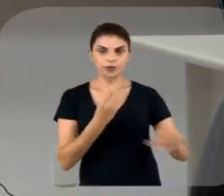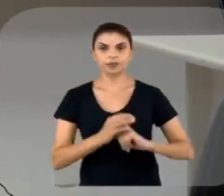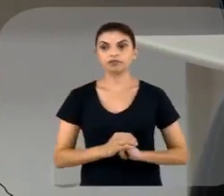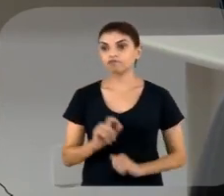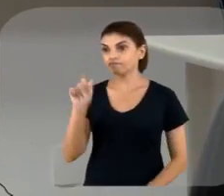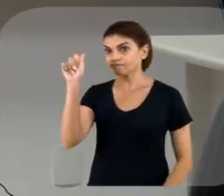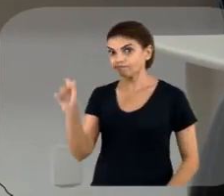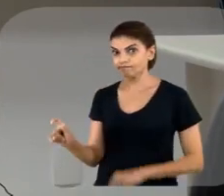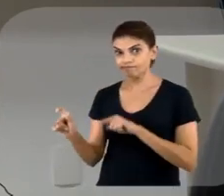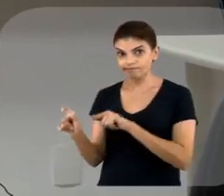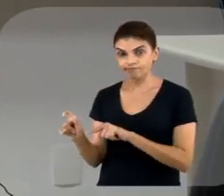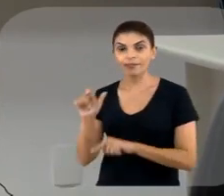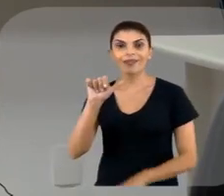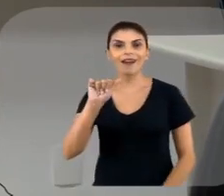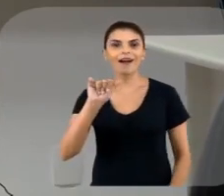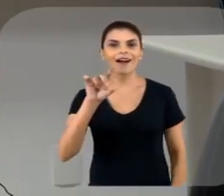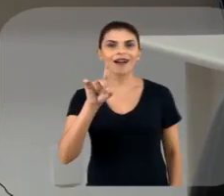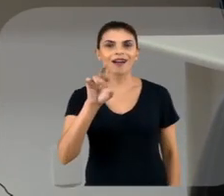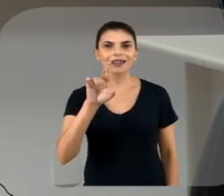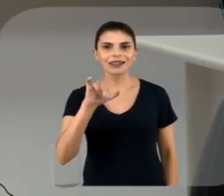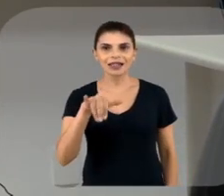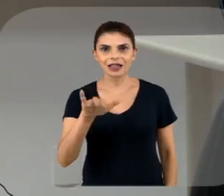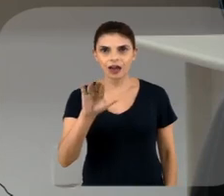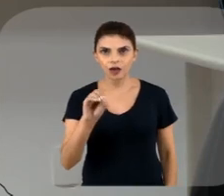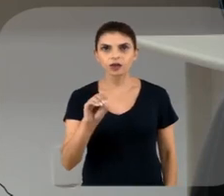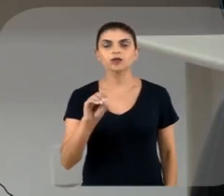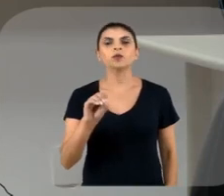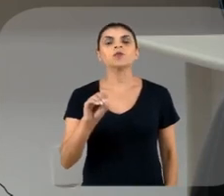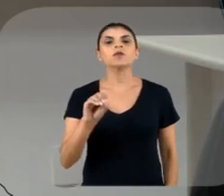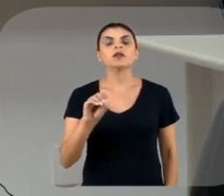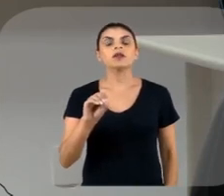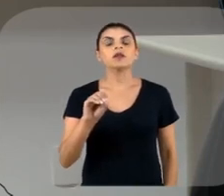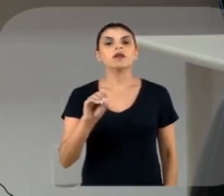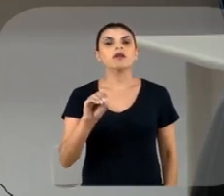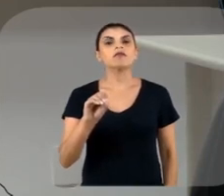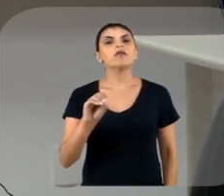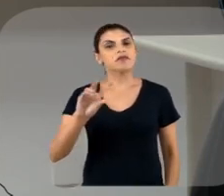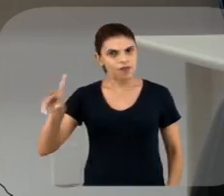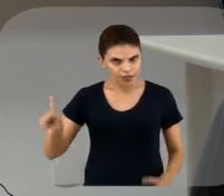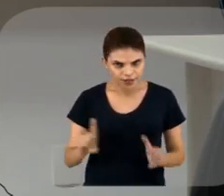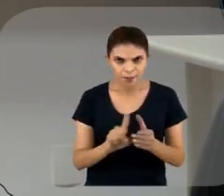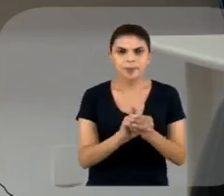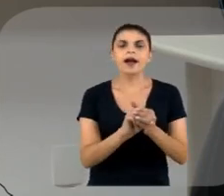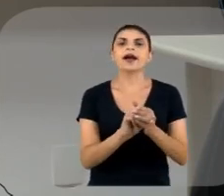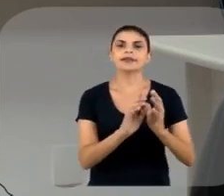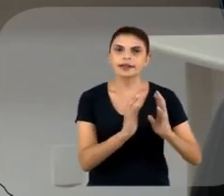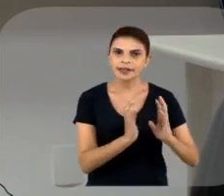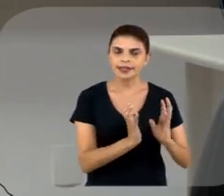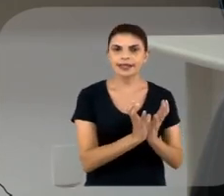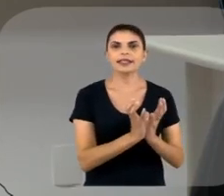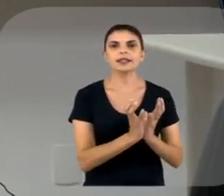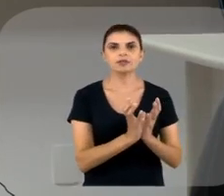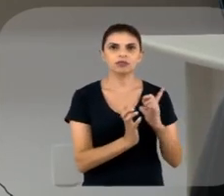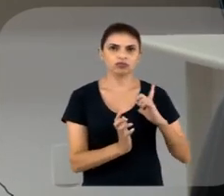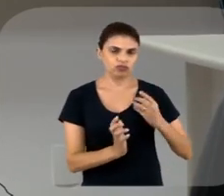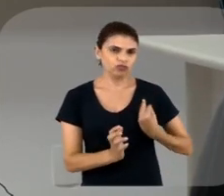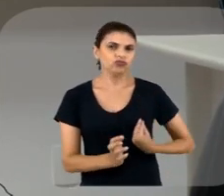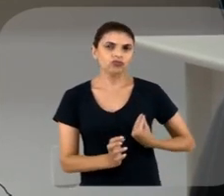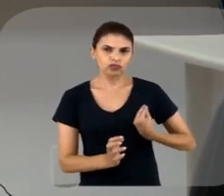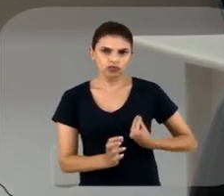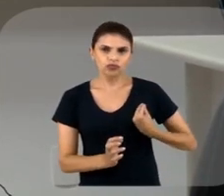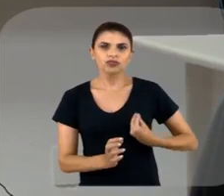O Adriano também, que é esse moço aqui, faz parte da nossa equipe, ele está com